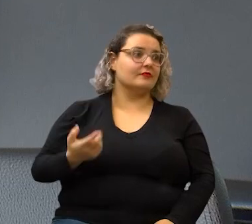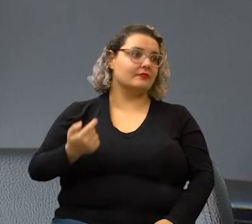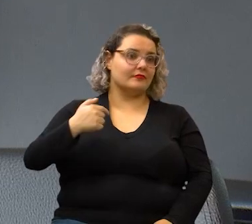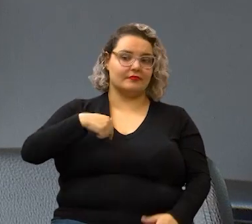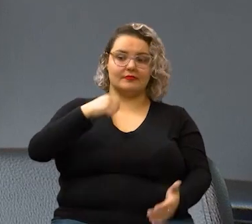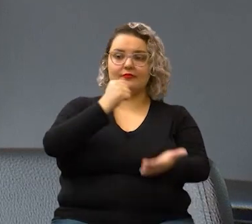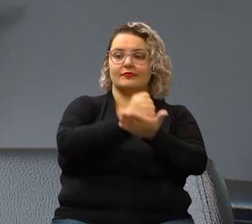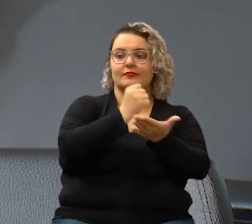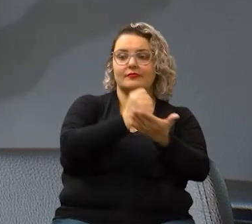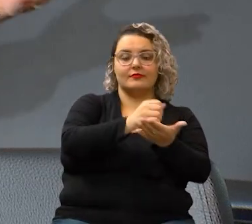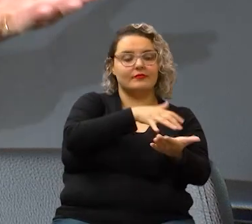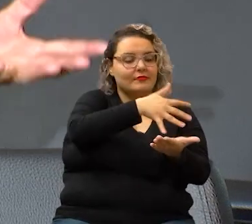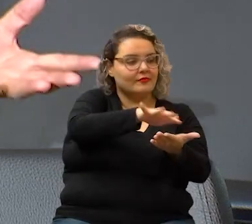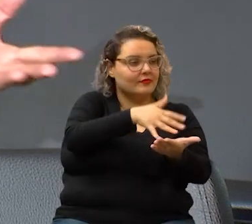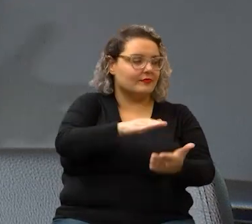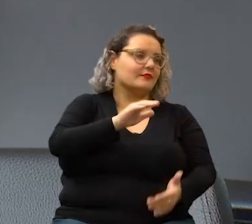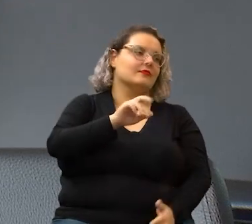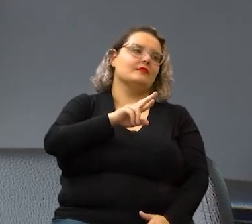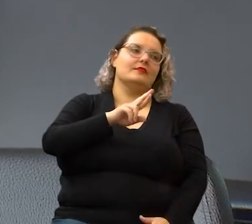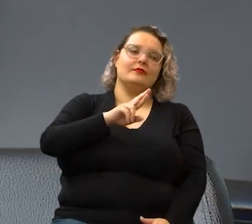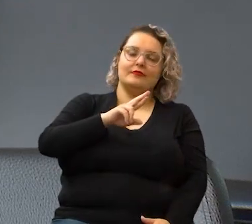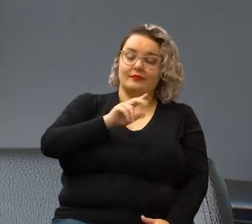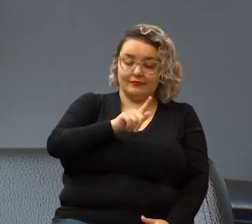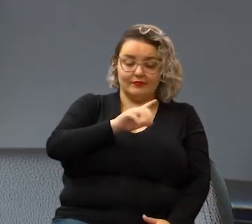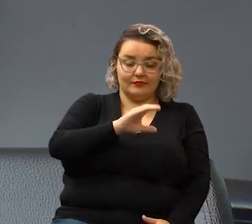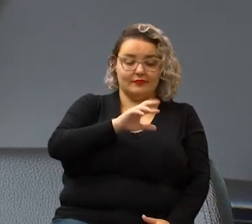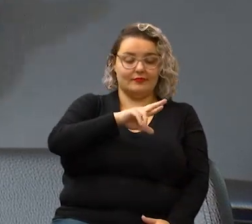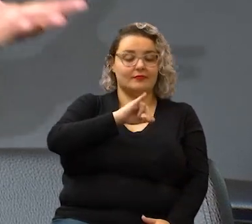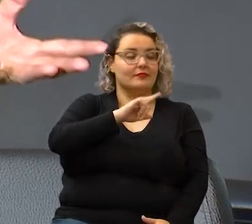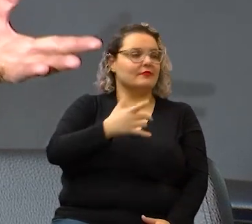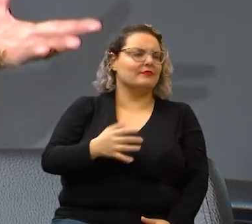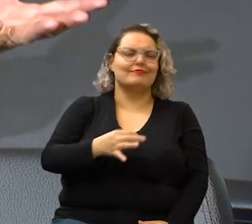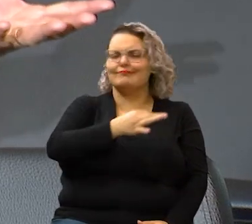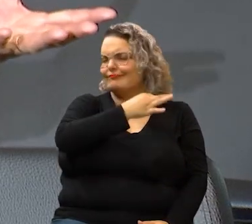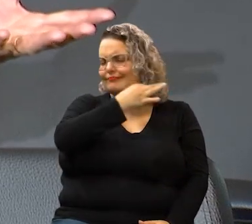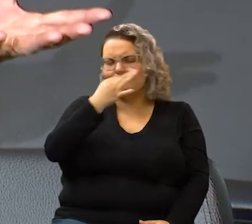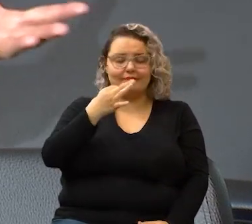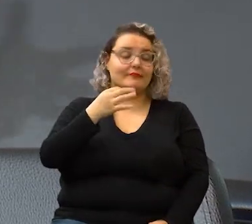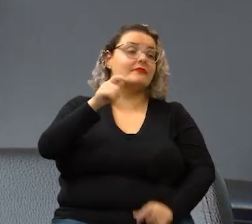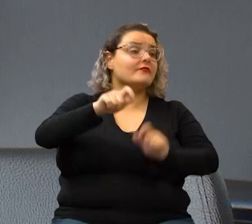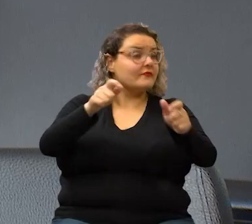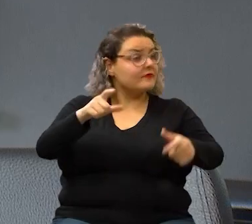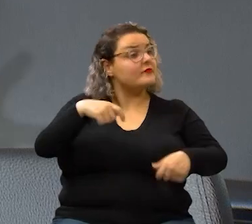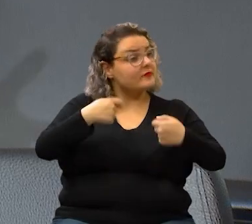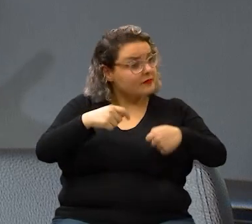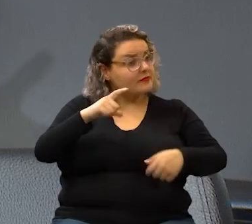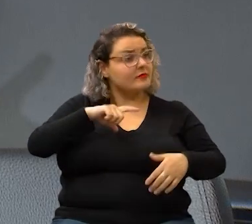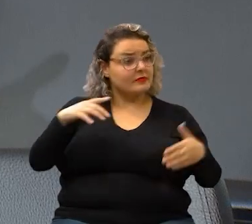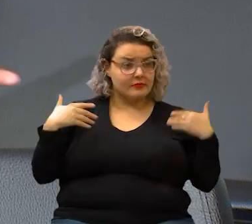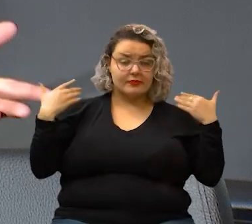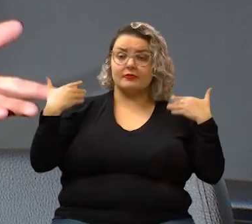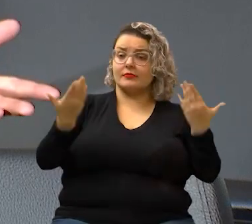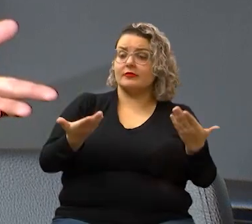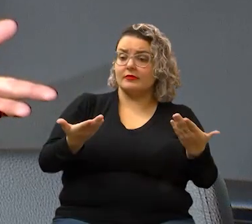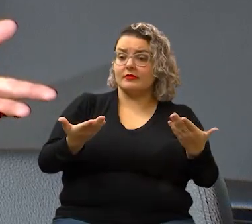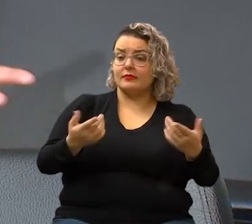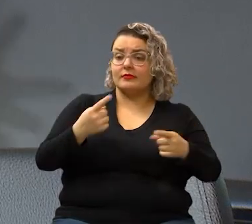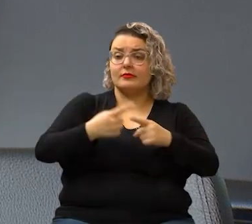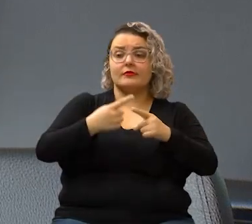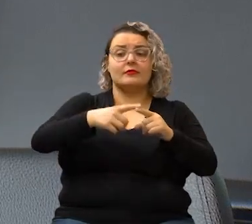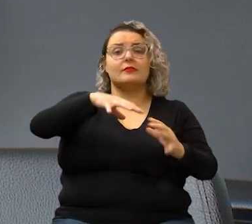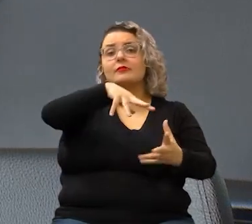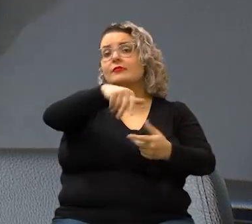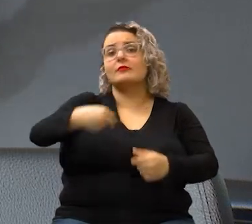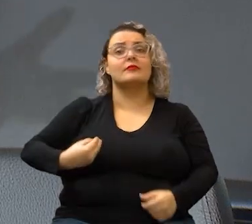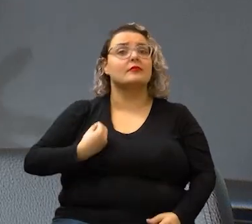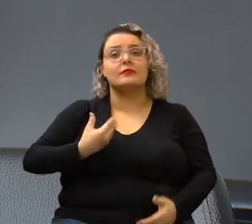eu contratei o Samba Crio. Foi um show. E porque a pessoa também tem que ter alegria. Porque